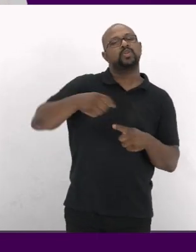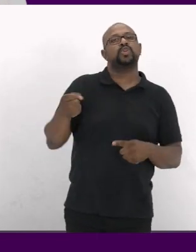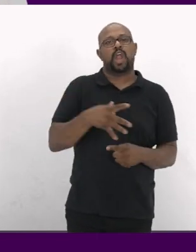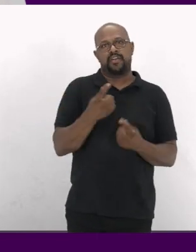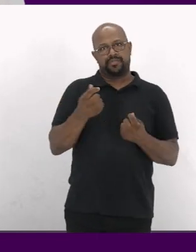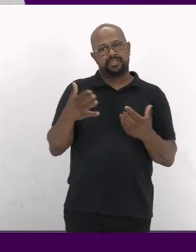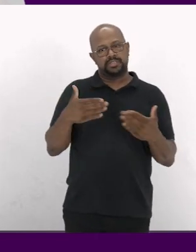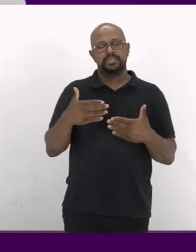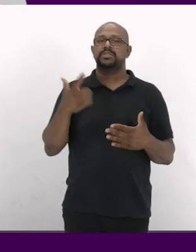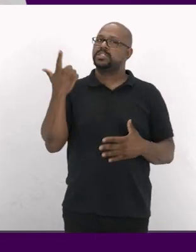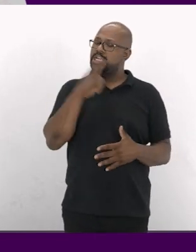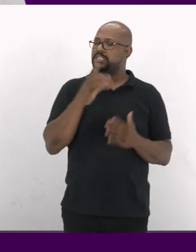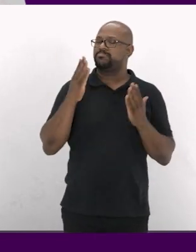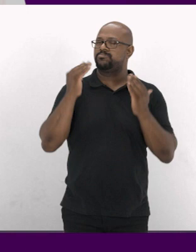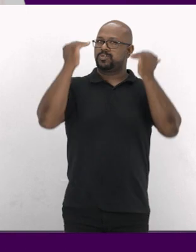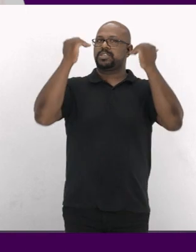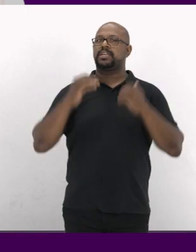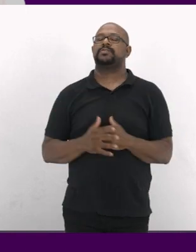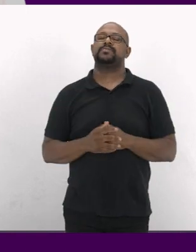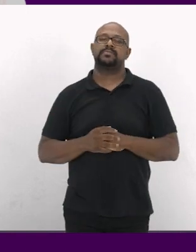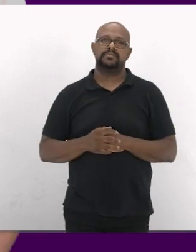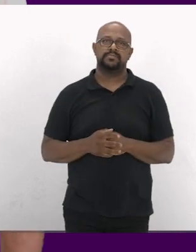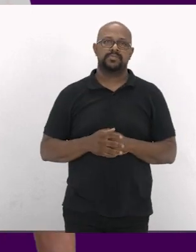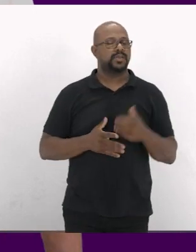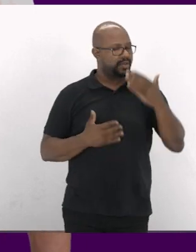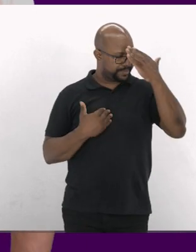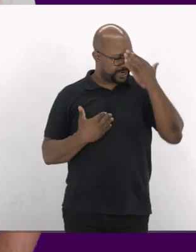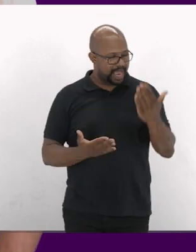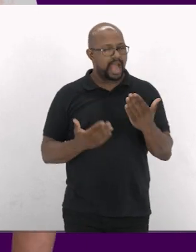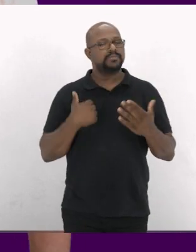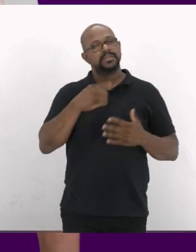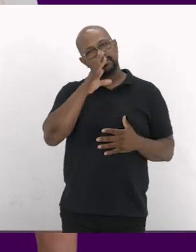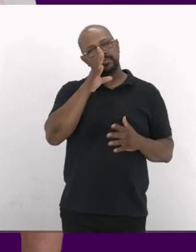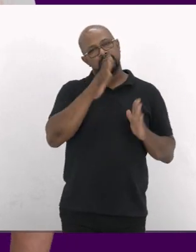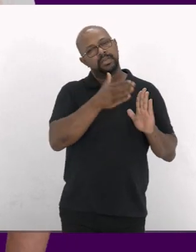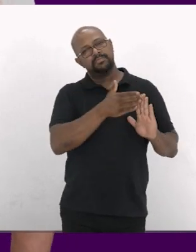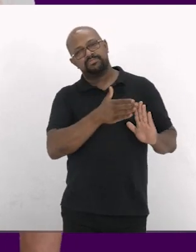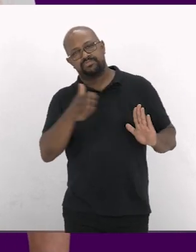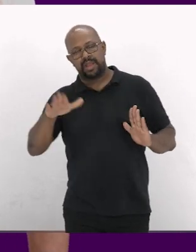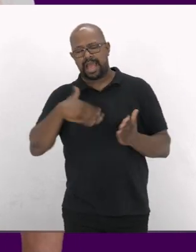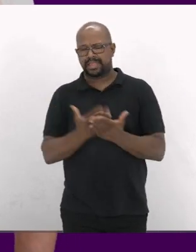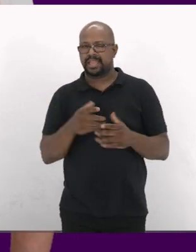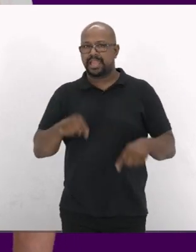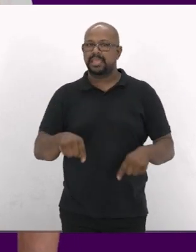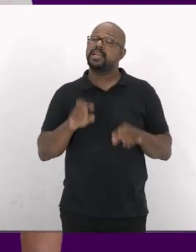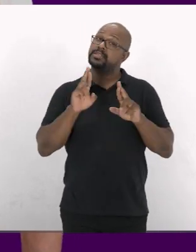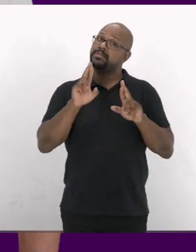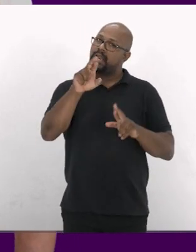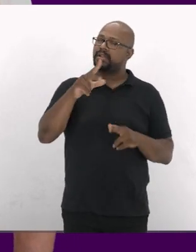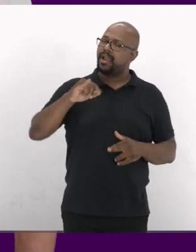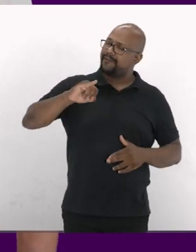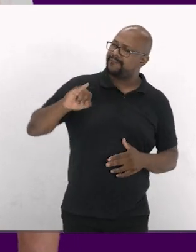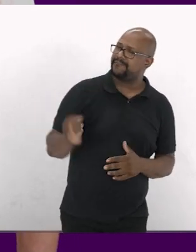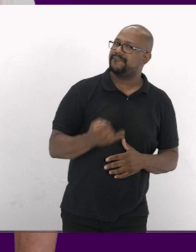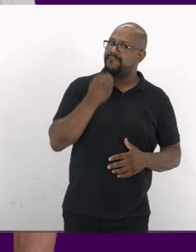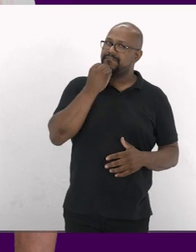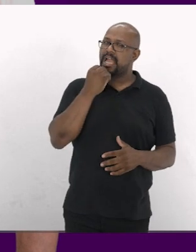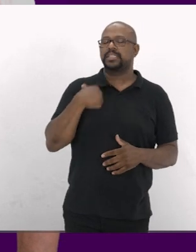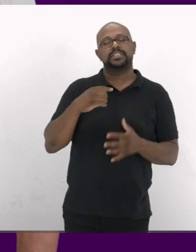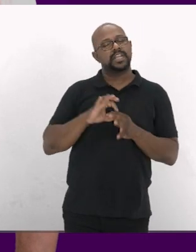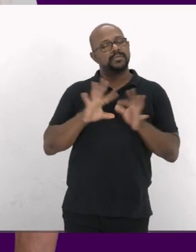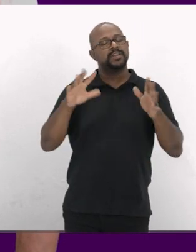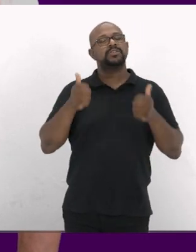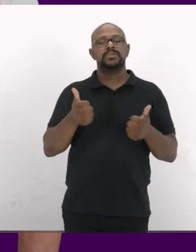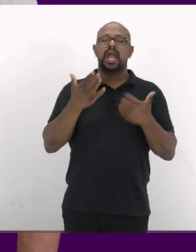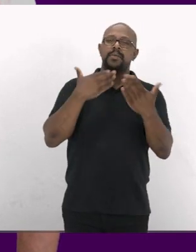geração de novas receitas seja um sucesso. Obrigada por terem ficado com a gente até aqui. Esperamos que tenham aproveitado